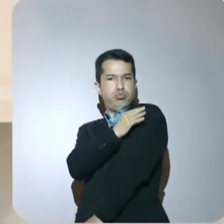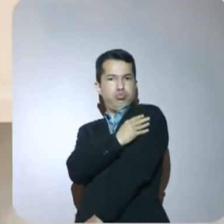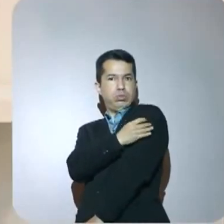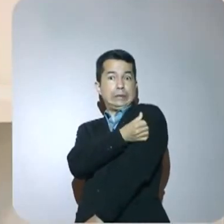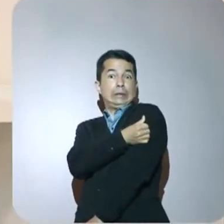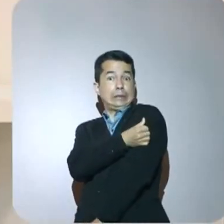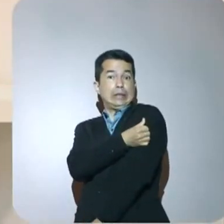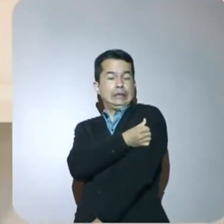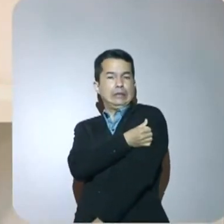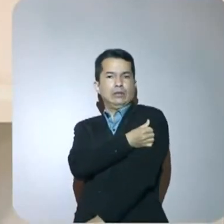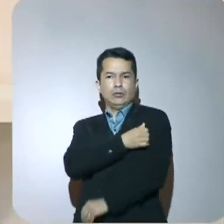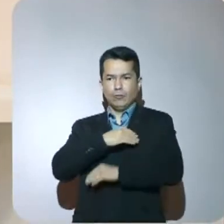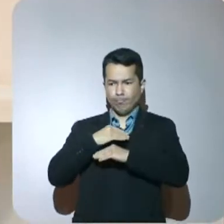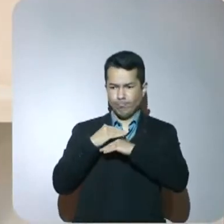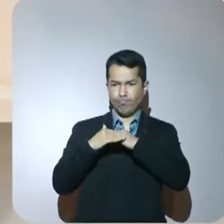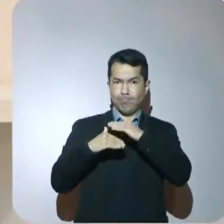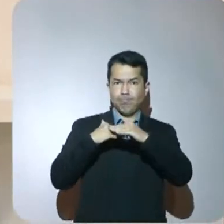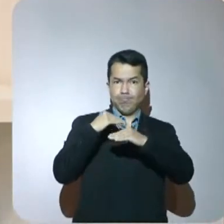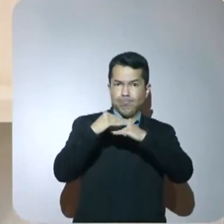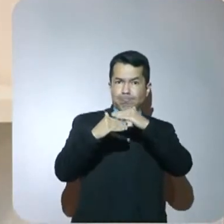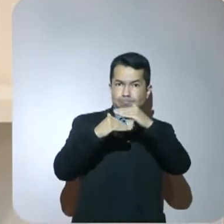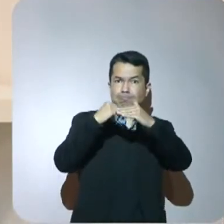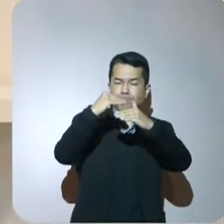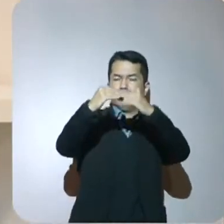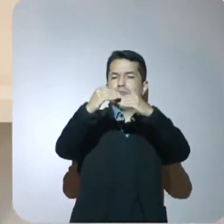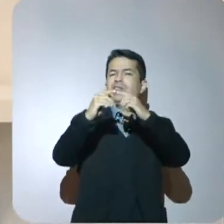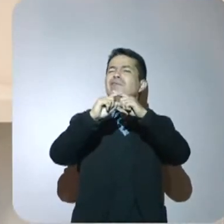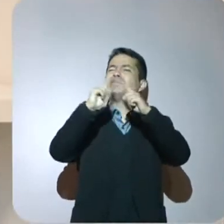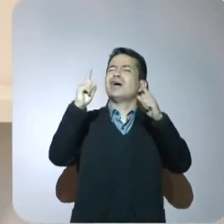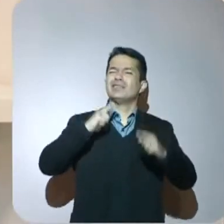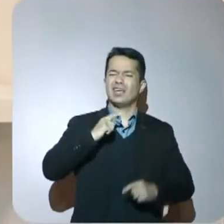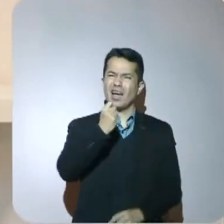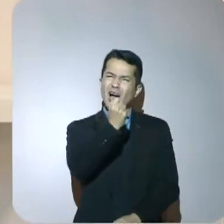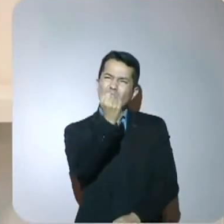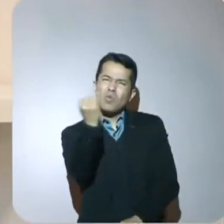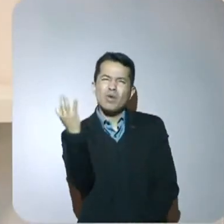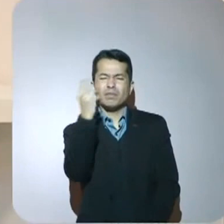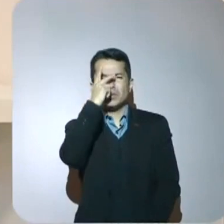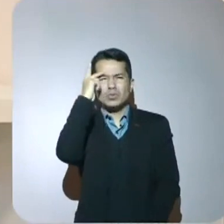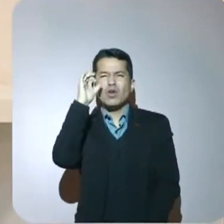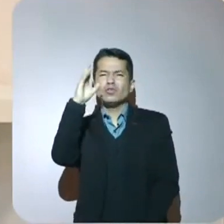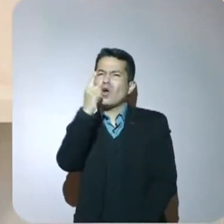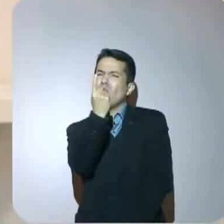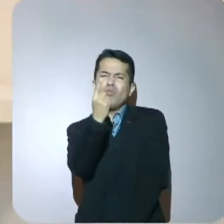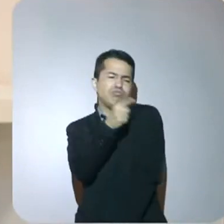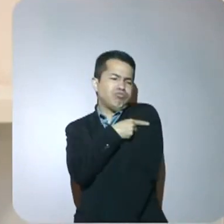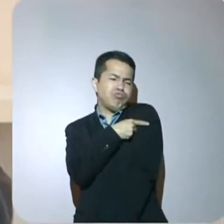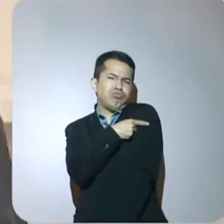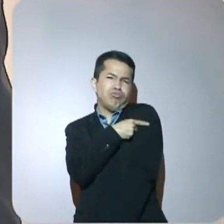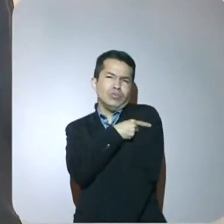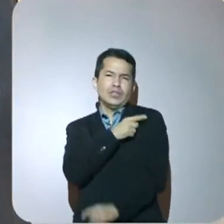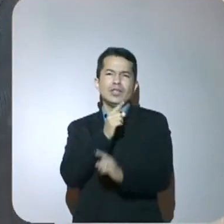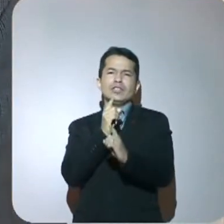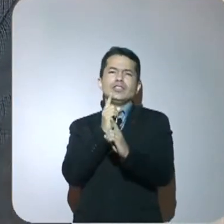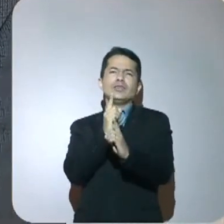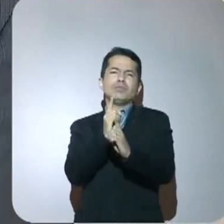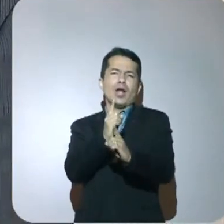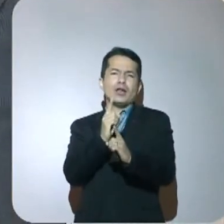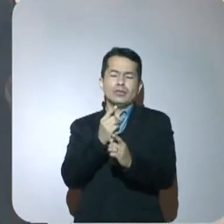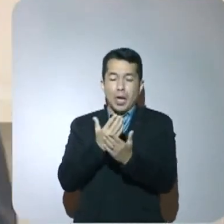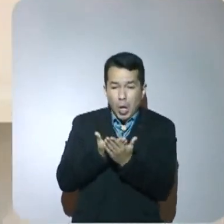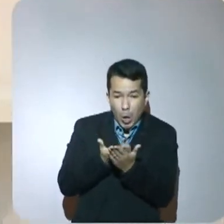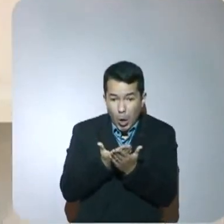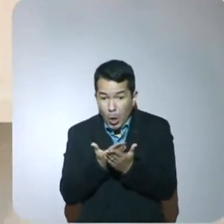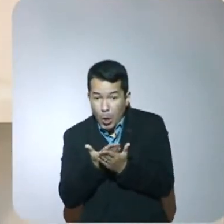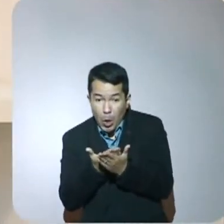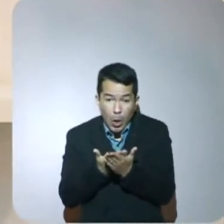caderno. Aí depois de batizou, não estuda mais nada. Como se já soubesse tudo da palavra de